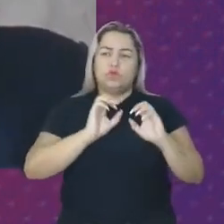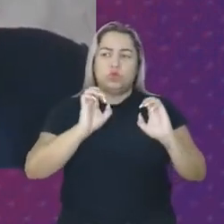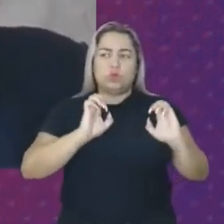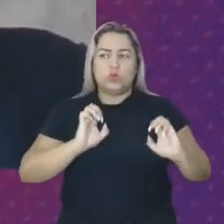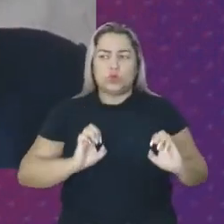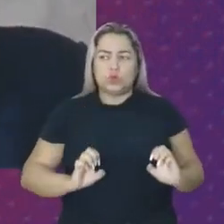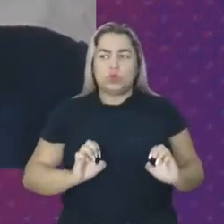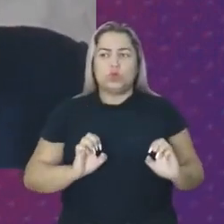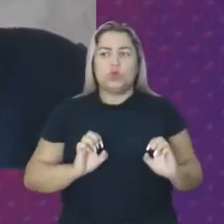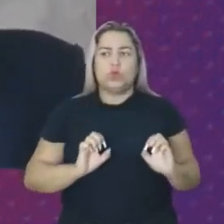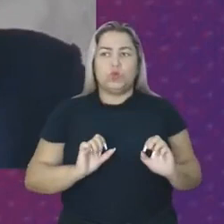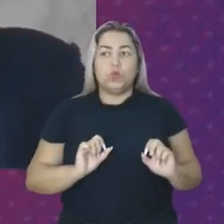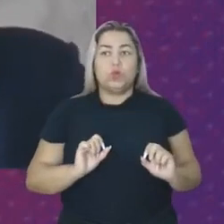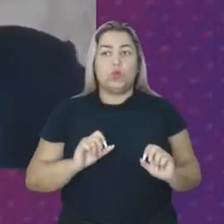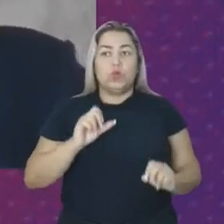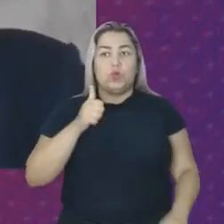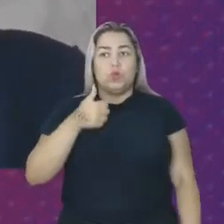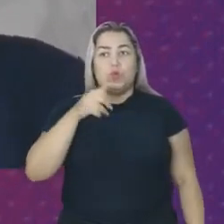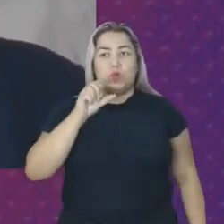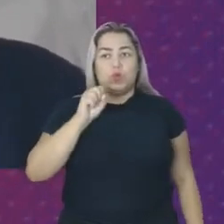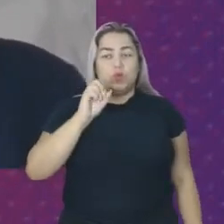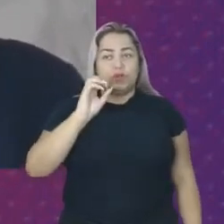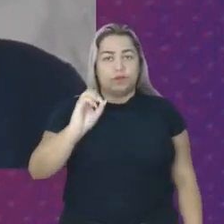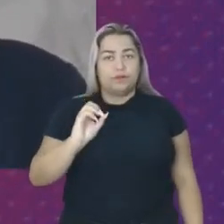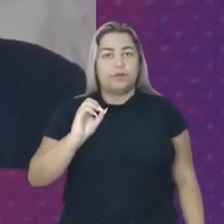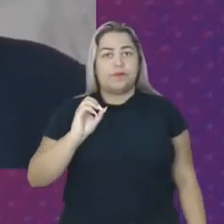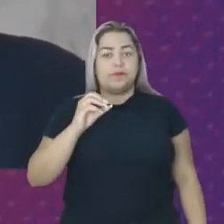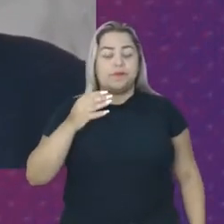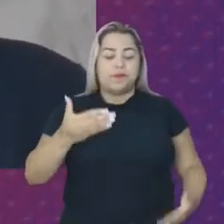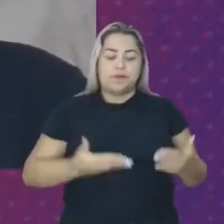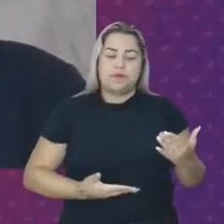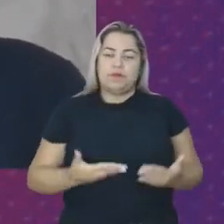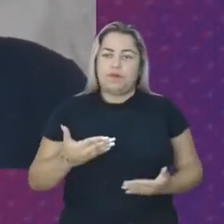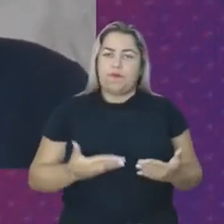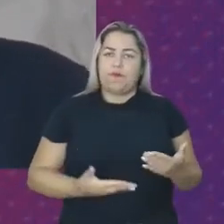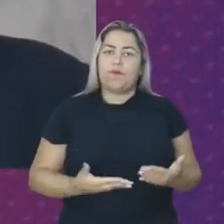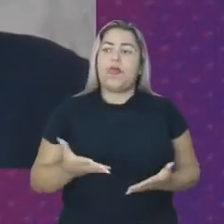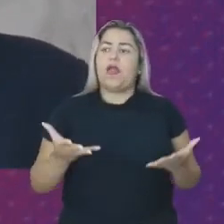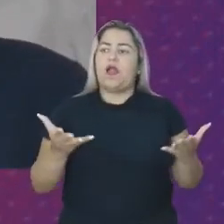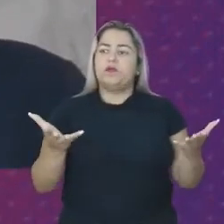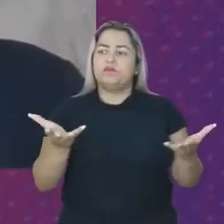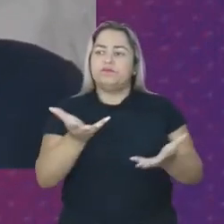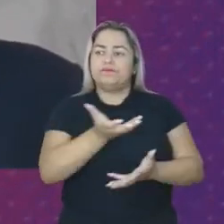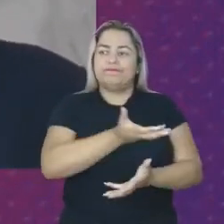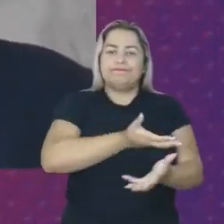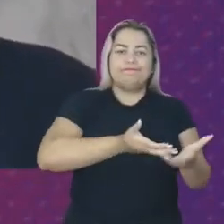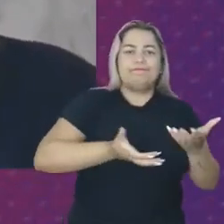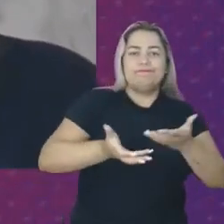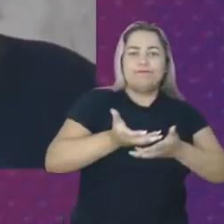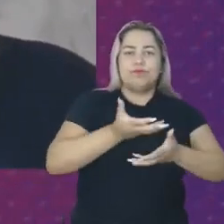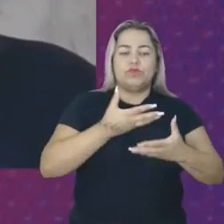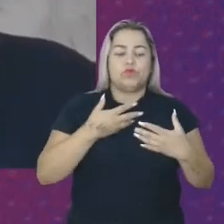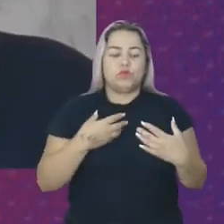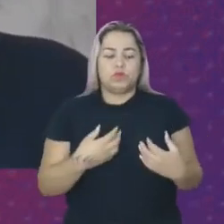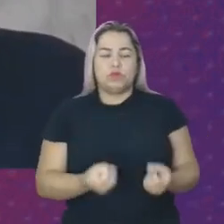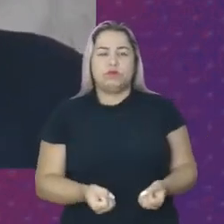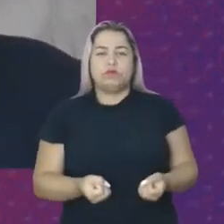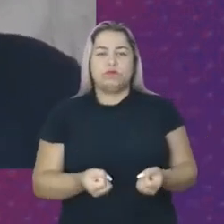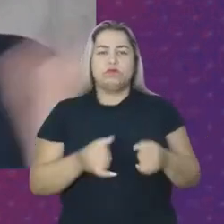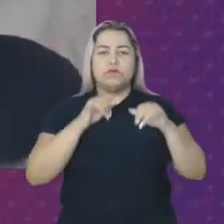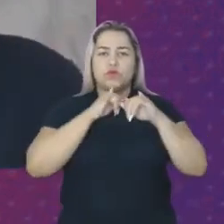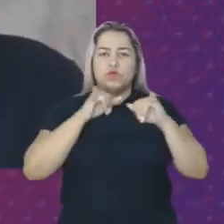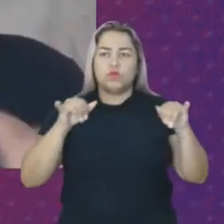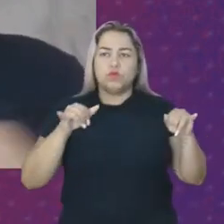reestruturação. E o 180 agora é um serviço para acolher, informar e orientar as